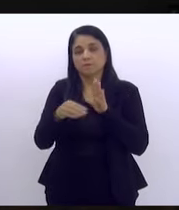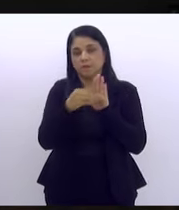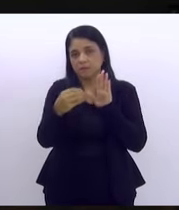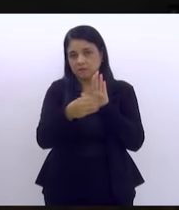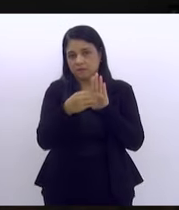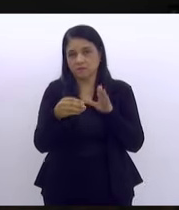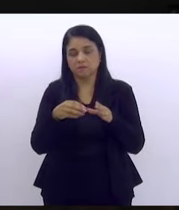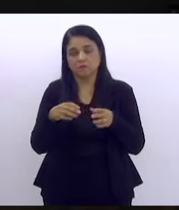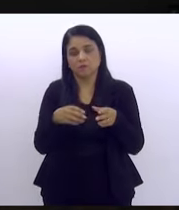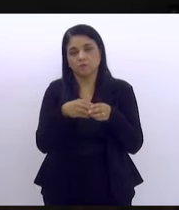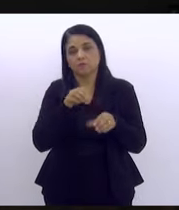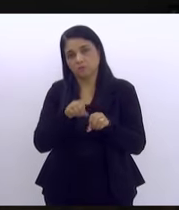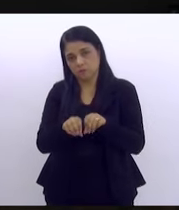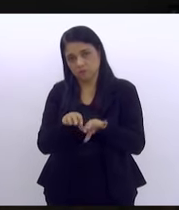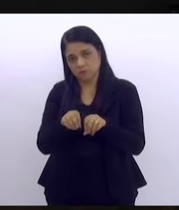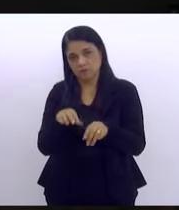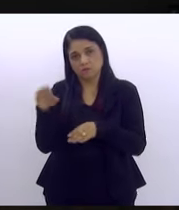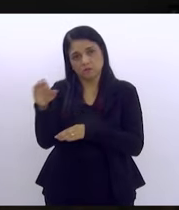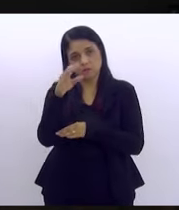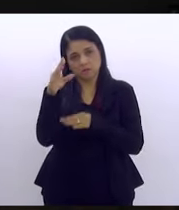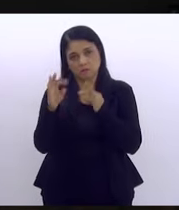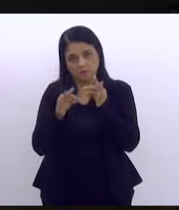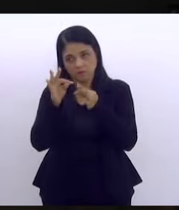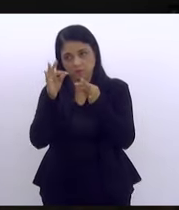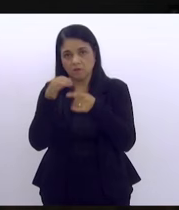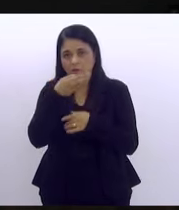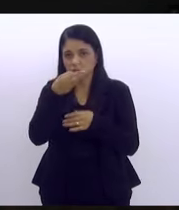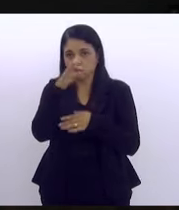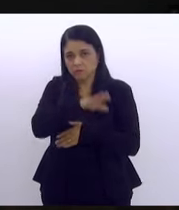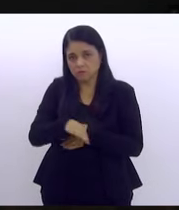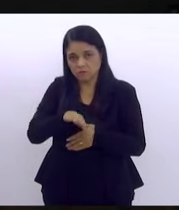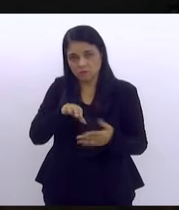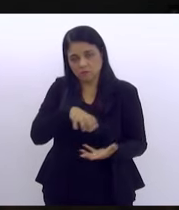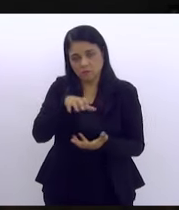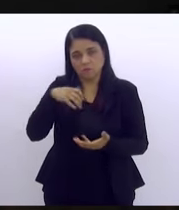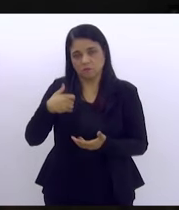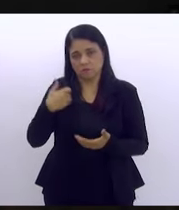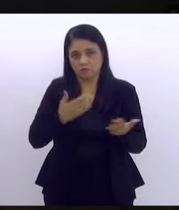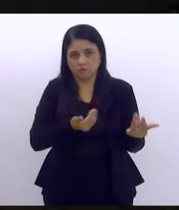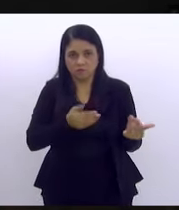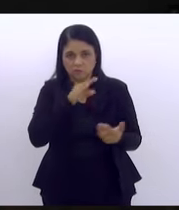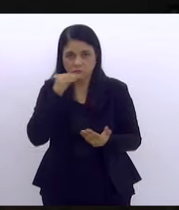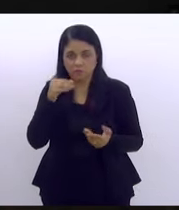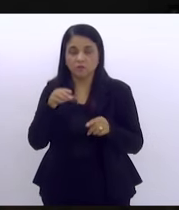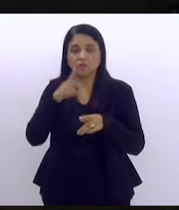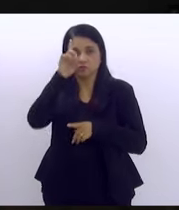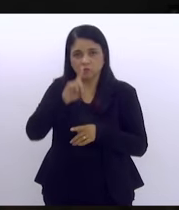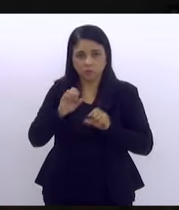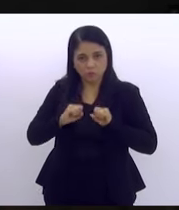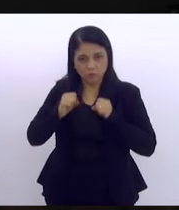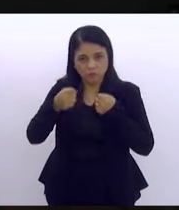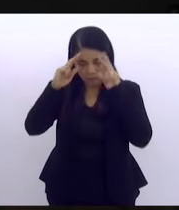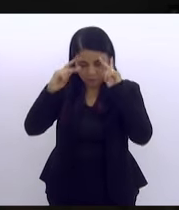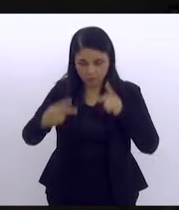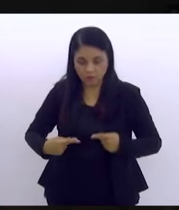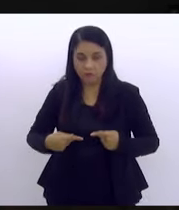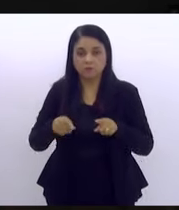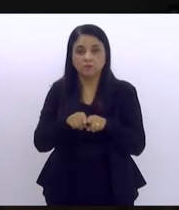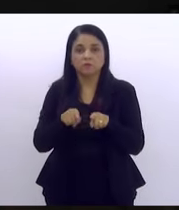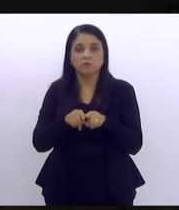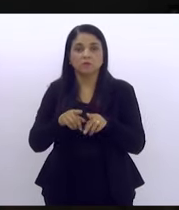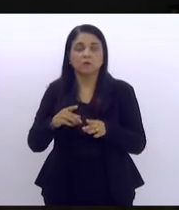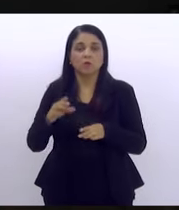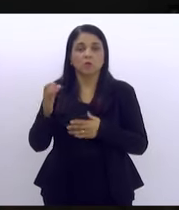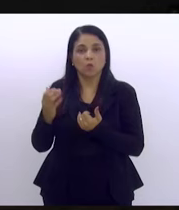comissões de Educação, Ciência e Tecnologia, Assuntos da Criança, Adolescente e do Idoso, Defesa dos Direitos Humanos, Cidadania e Cultura, de